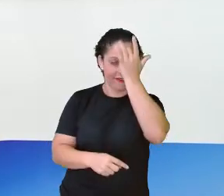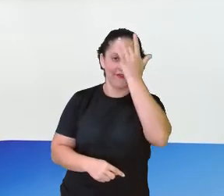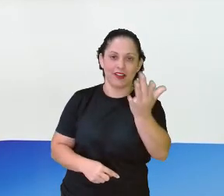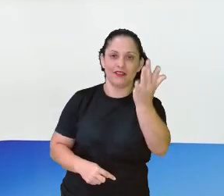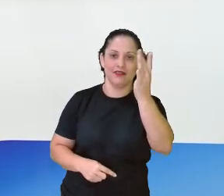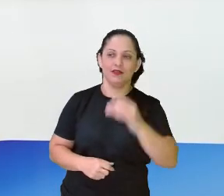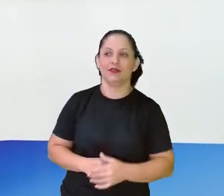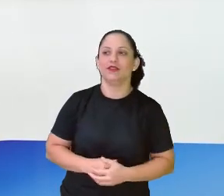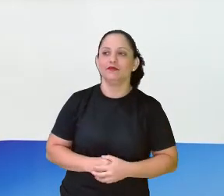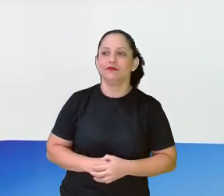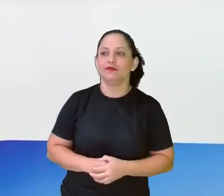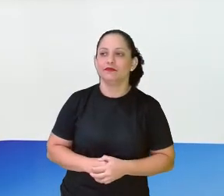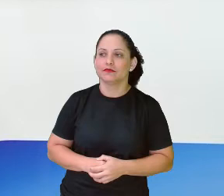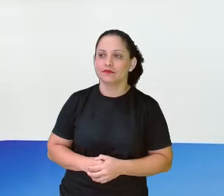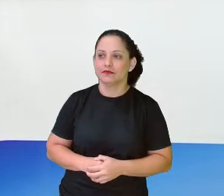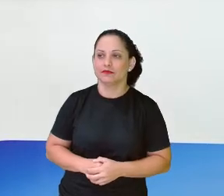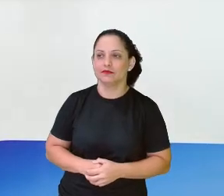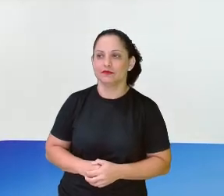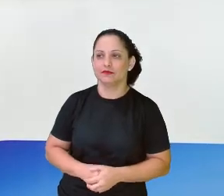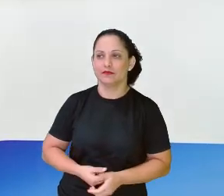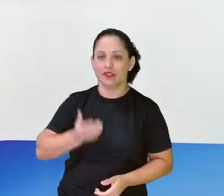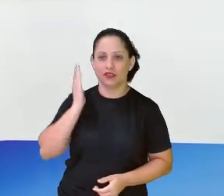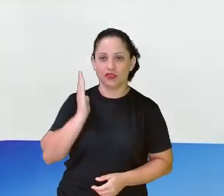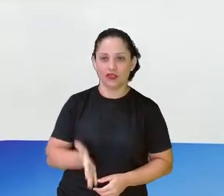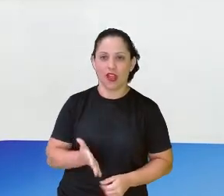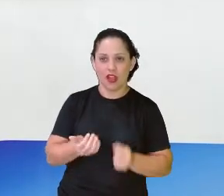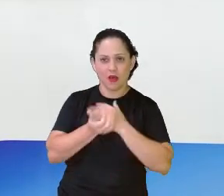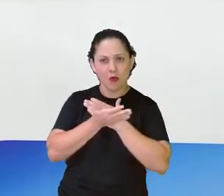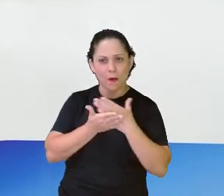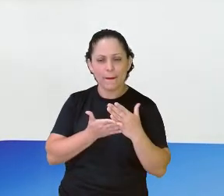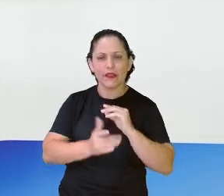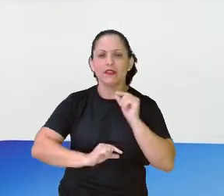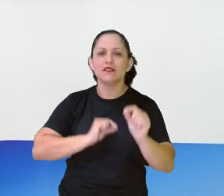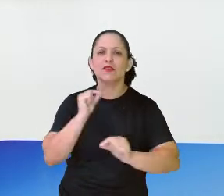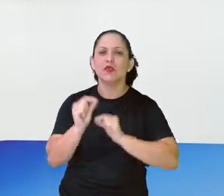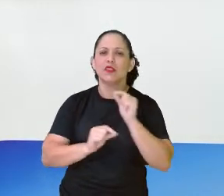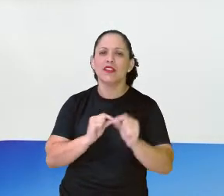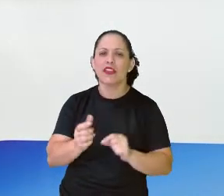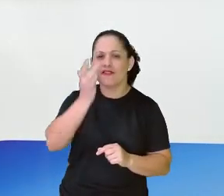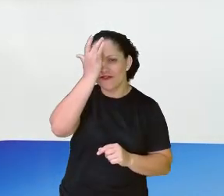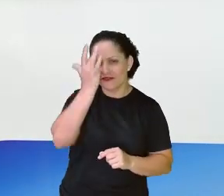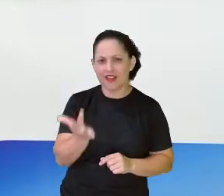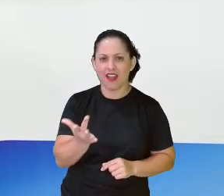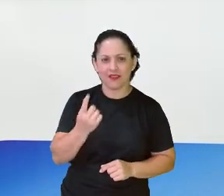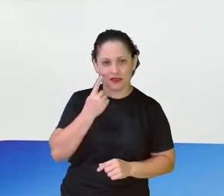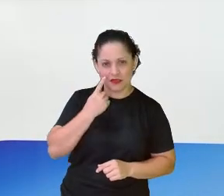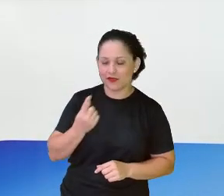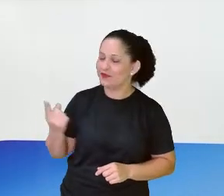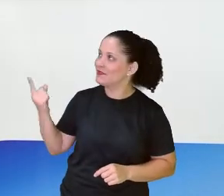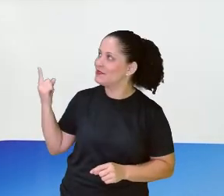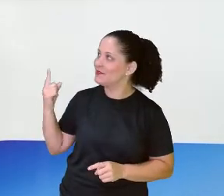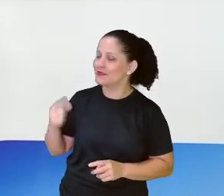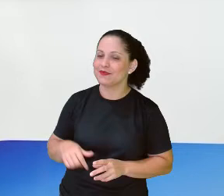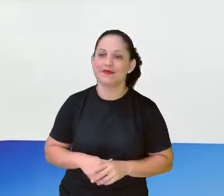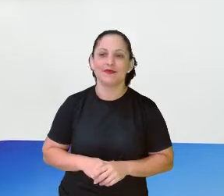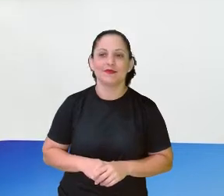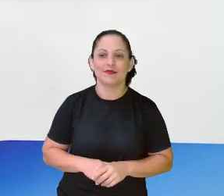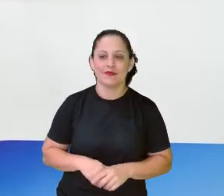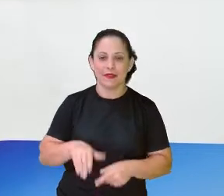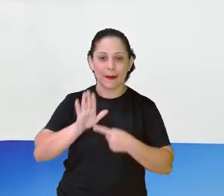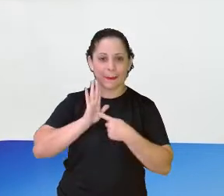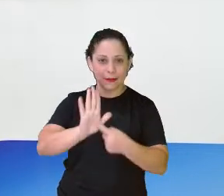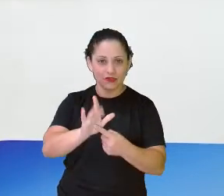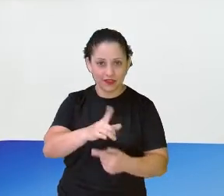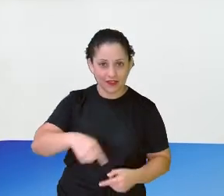bom? Então, a gente já começa aqui, ó, com um disco fácil. Eu trouxe até um para representar